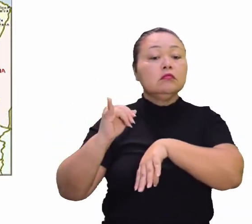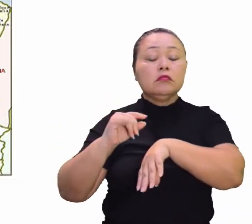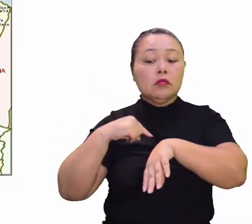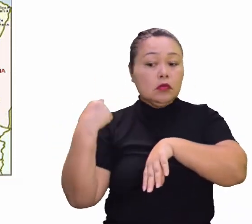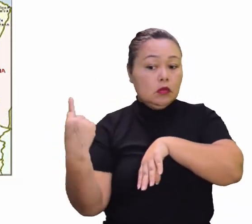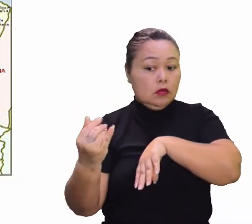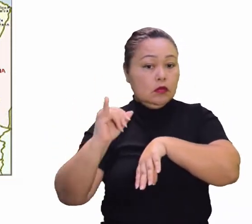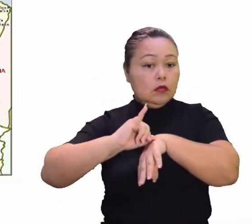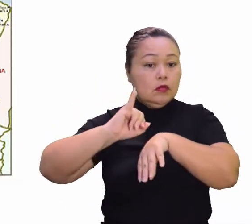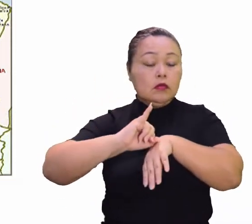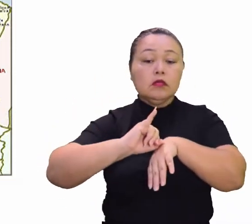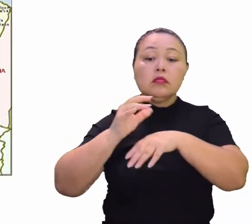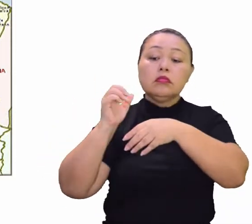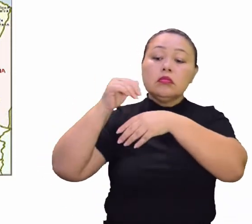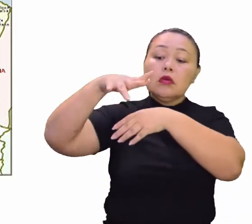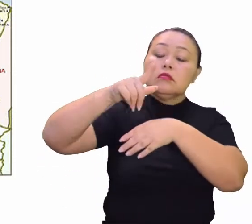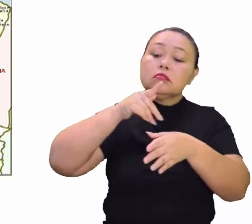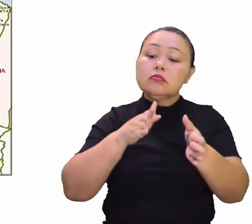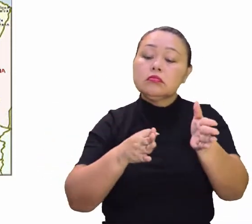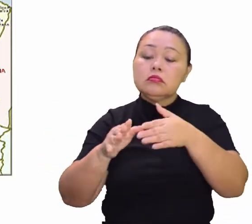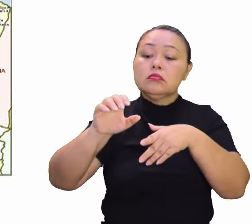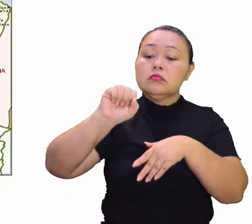rio Amazonas,